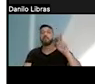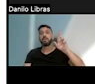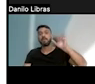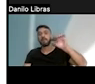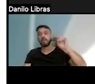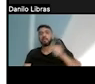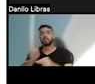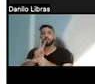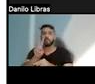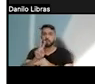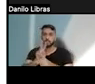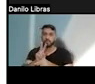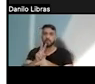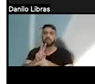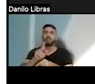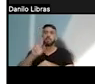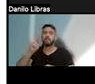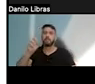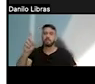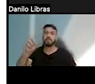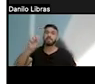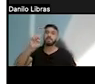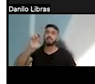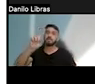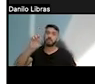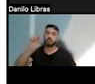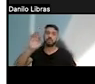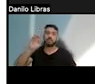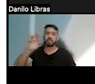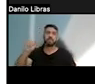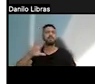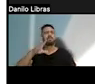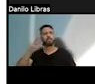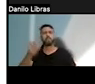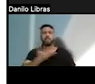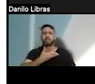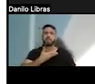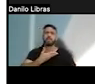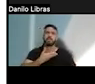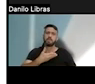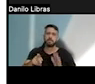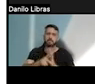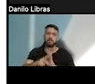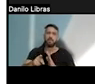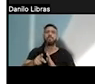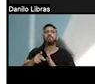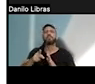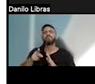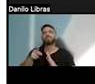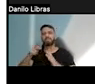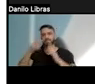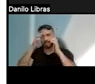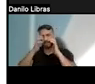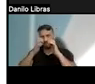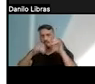supervisor, né, do pós-doc, Michel, o professor Sérgio Ferreira, e a todos os colegas do Laboratório de Neuroquímica, onde eu fiz o meu doutorado,